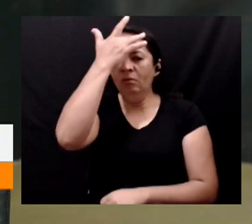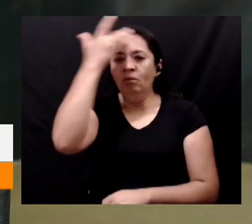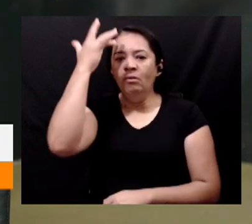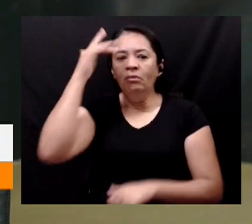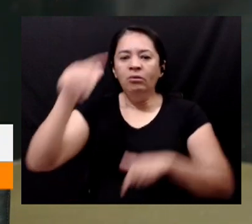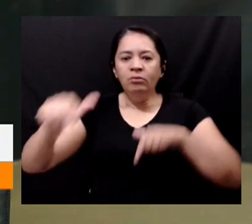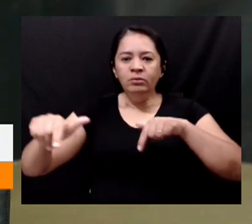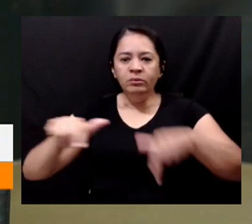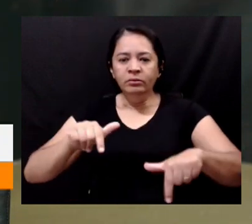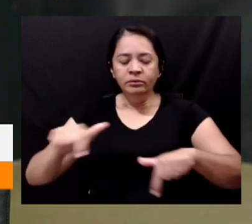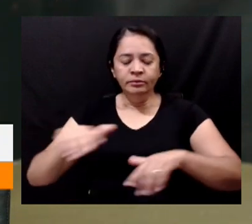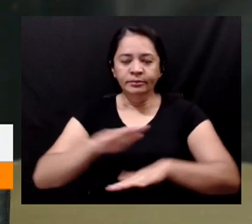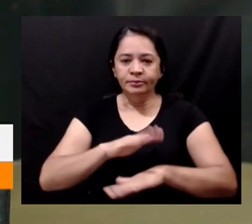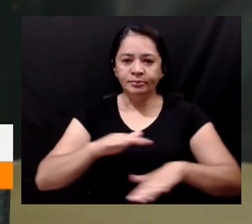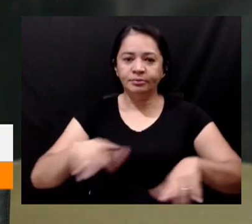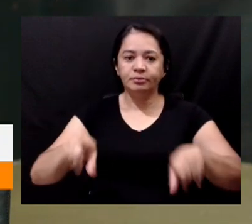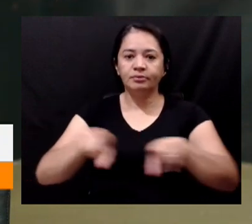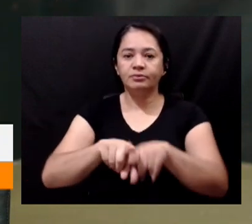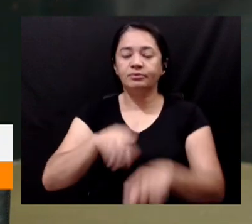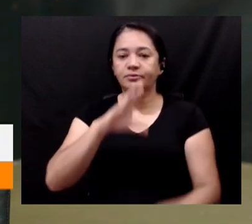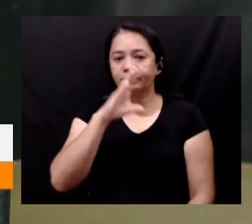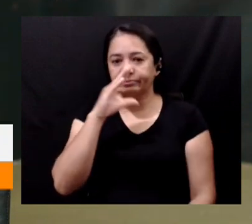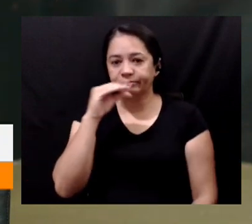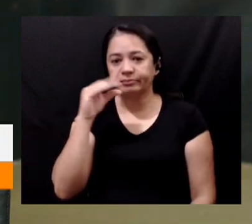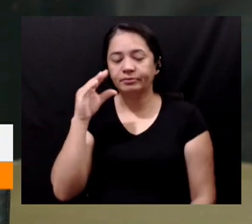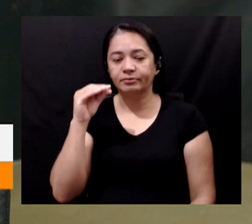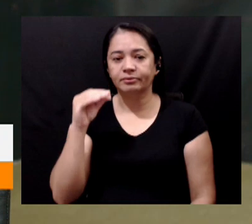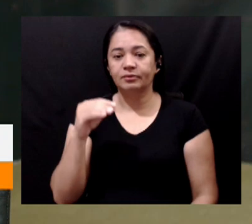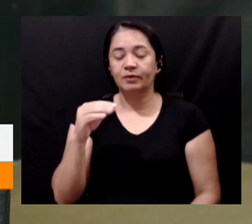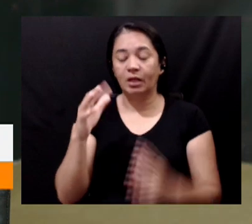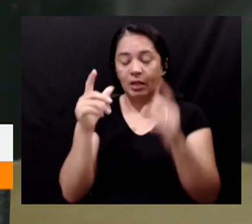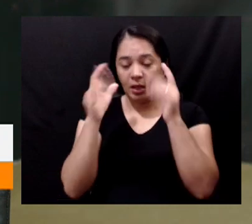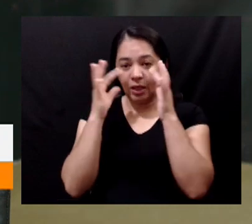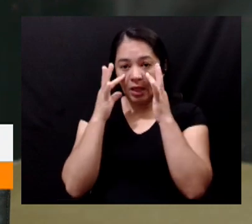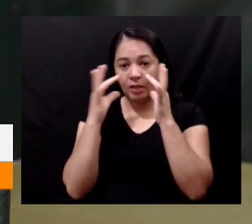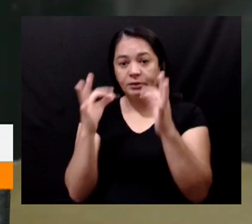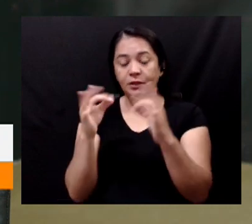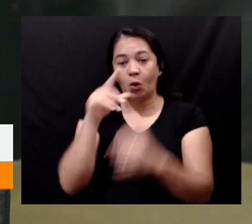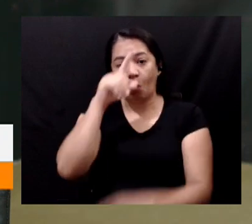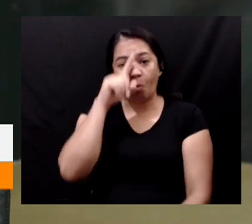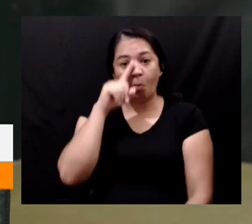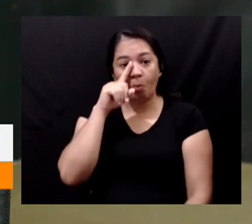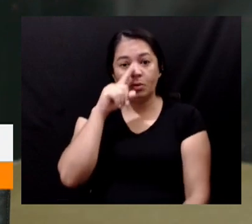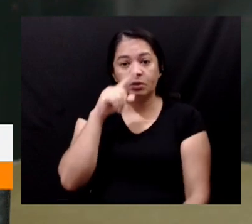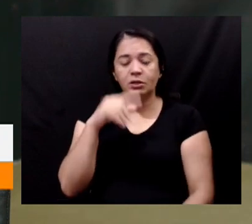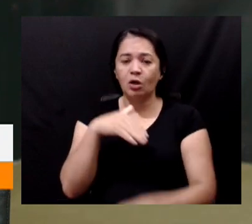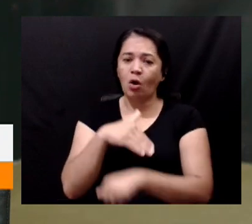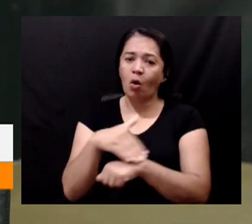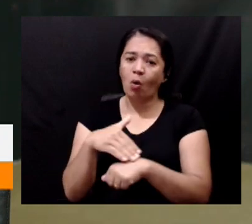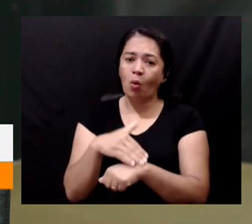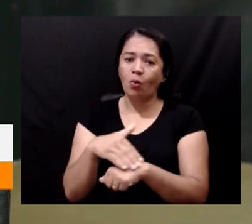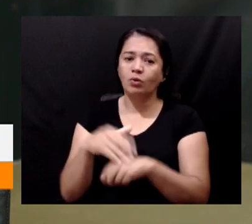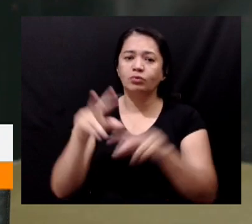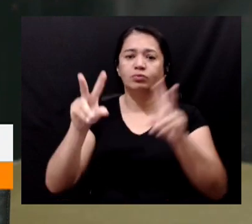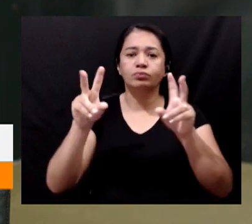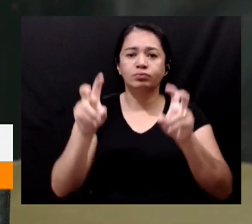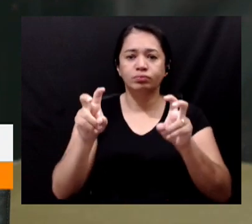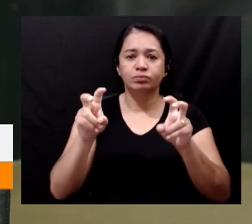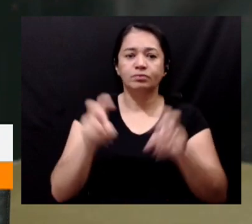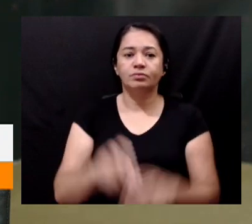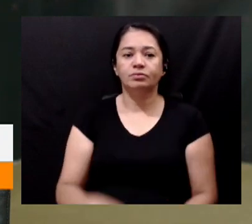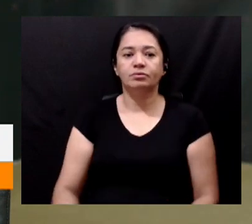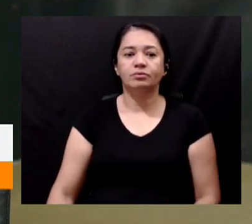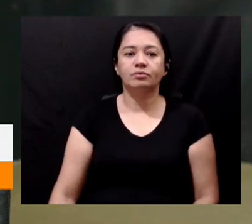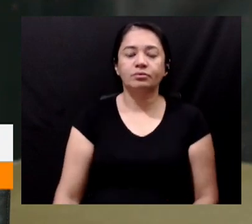e adolescentes, né, para eles estarem atentos aos riscos e conversarem sobre esse tema. Entre